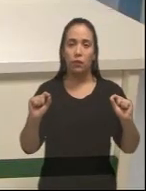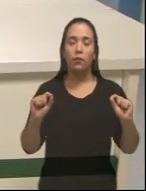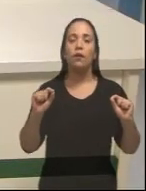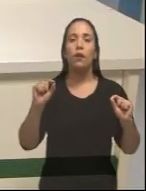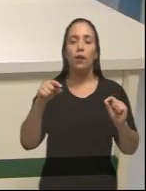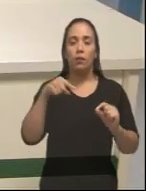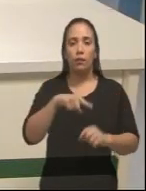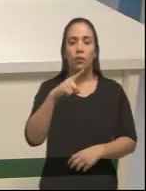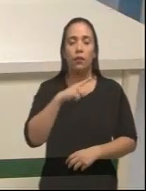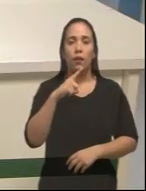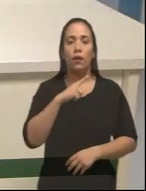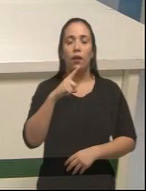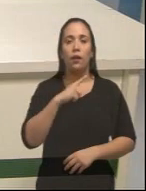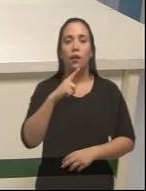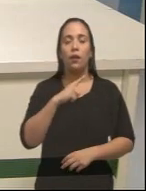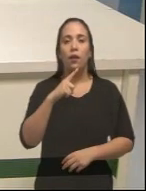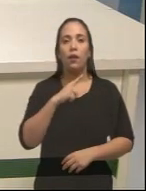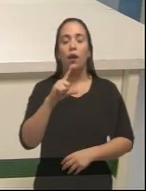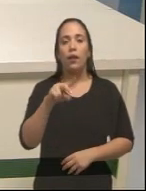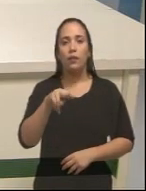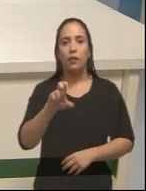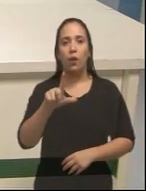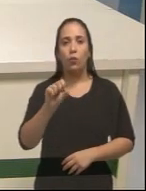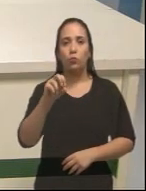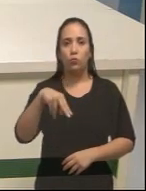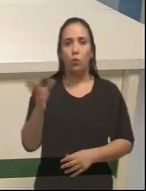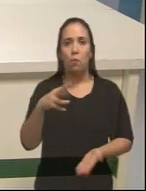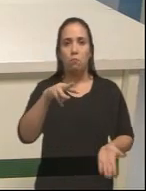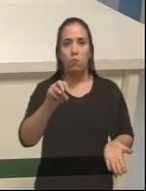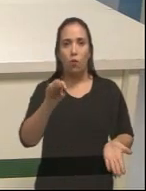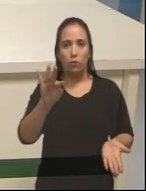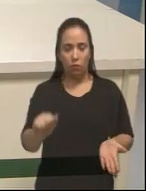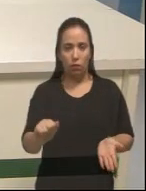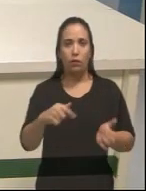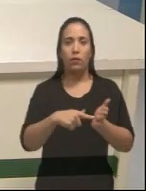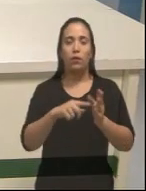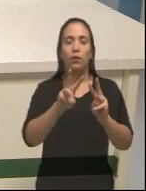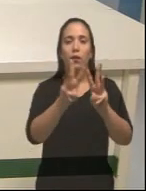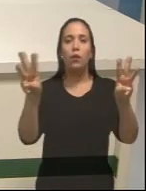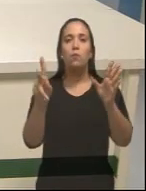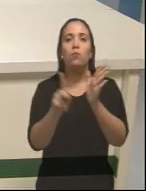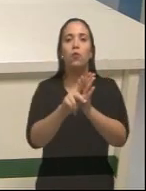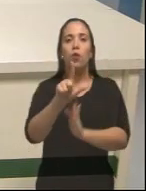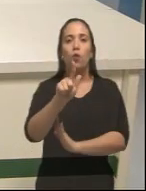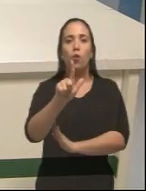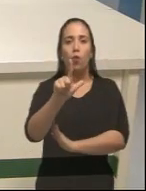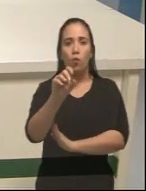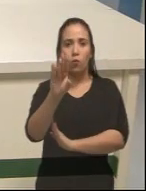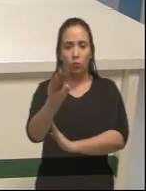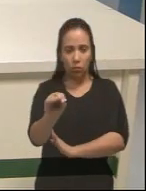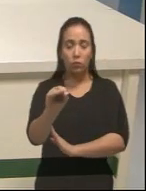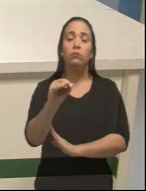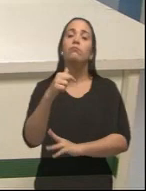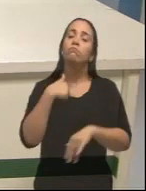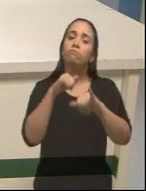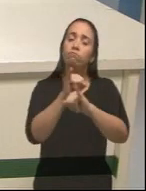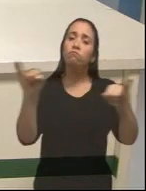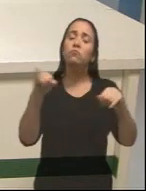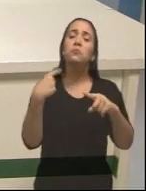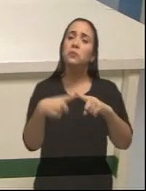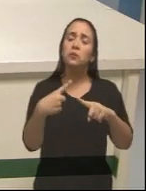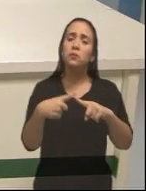uma matéria que saiu na coluna do Nelson Mota, do Globo. E eu estou trazendo para